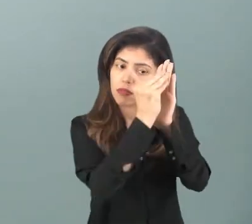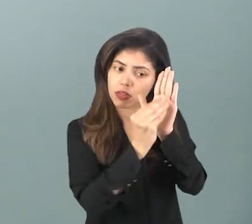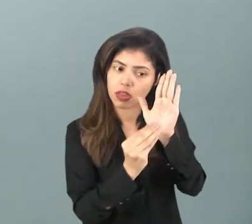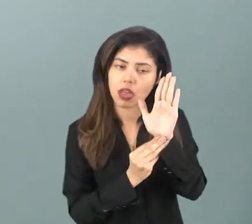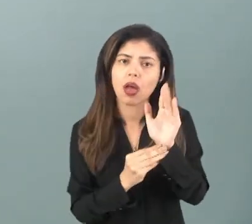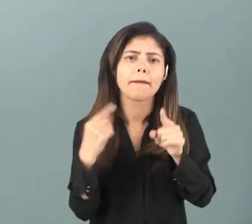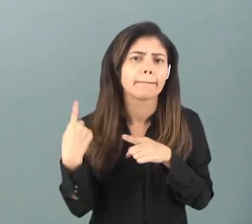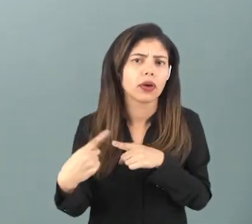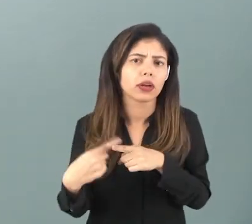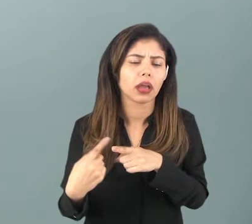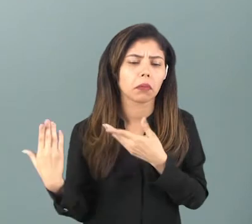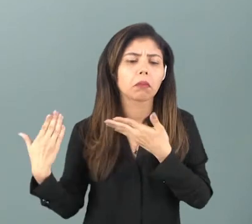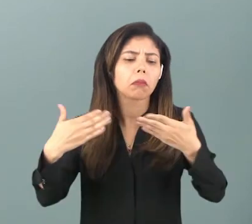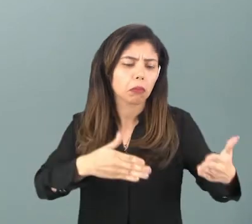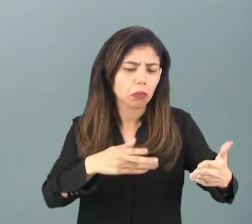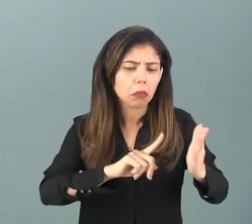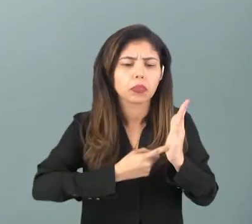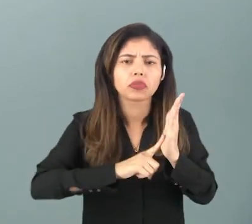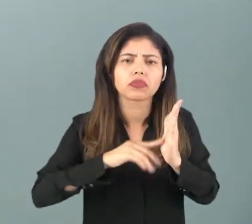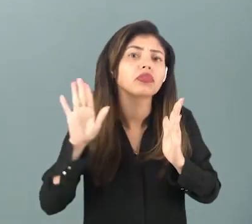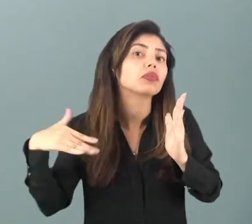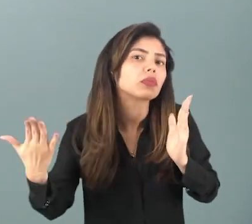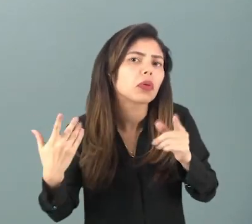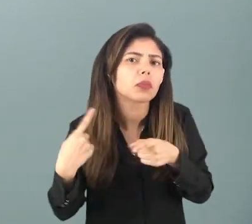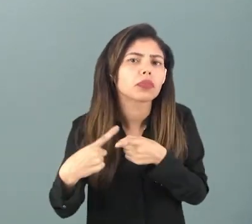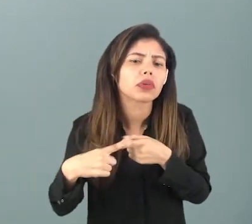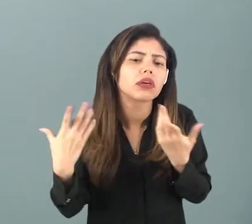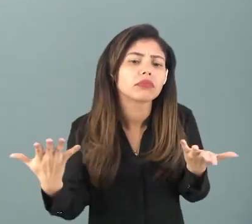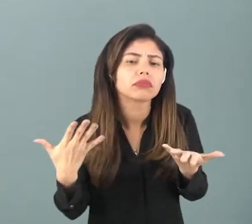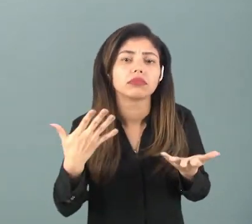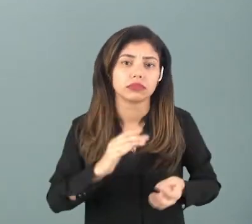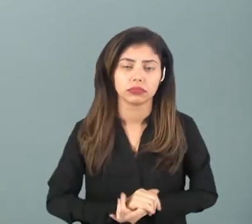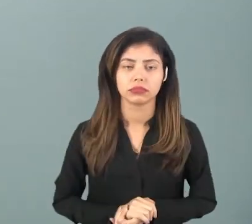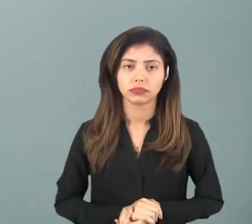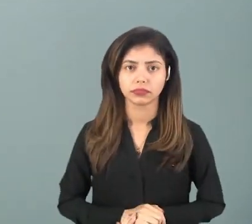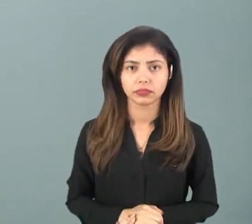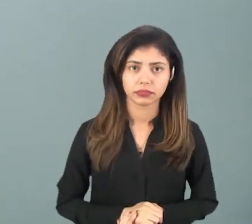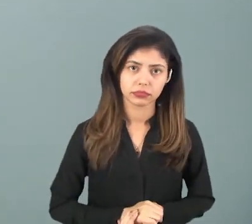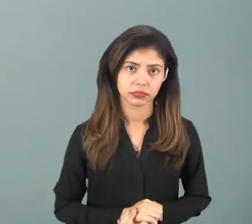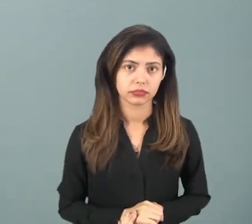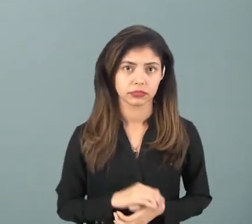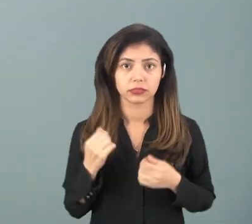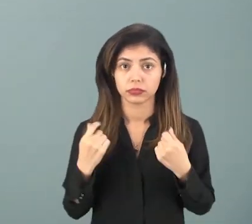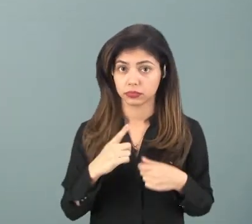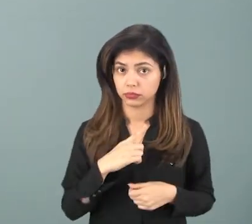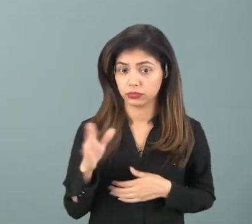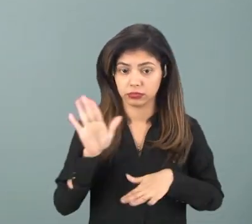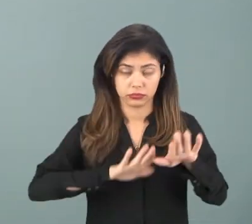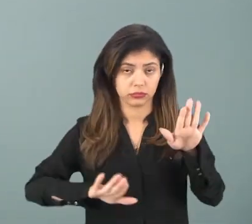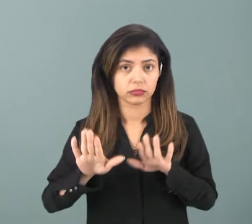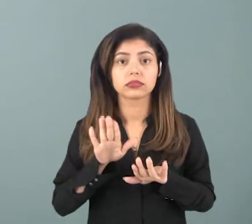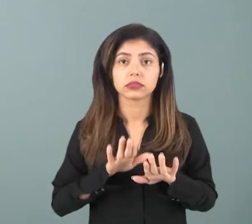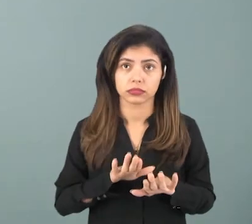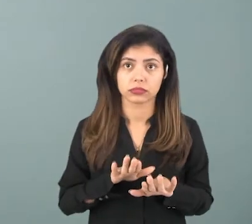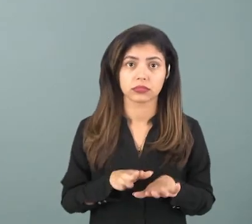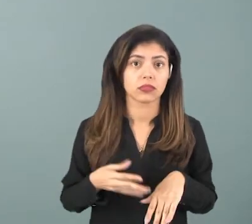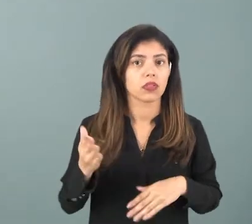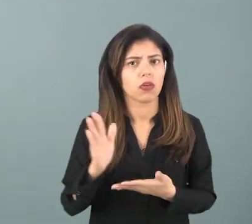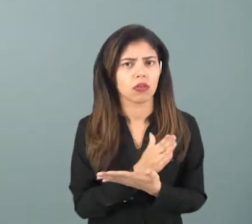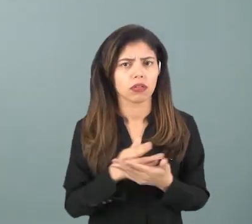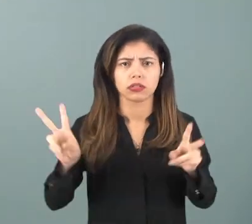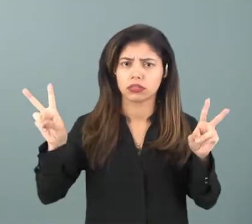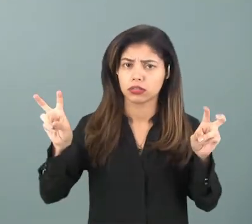você defende aquilo, seu ponto de vista, o porquê talvez que você defenda aquilo, tá? E ter cuidado quando a gente trabalha com alguns